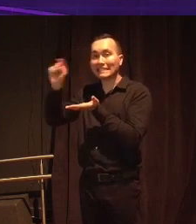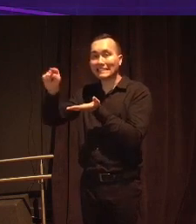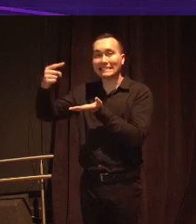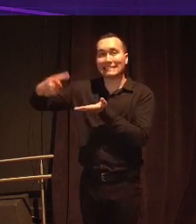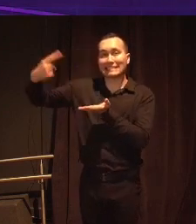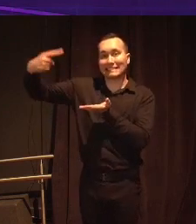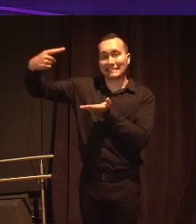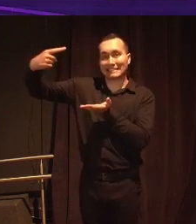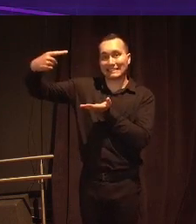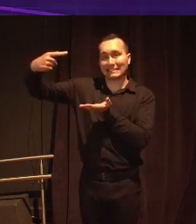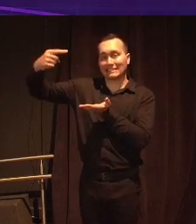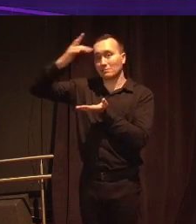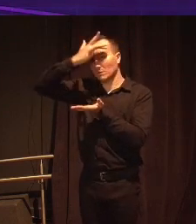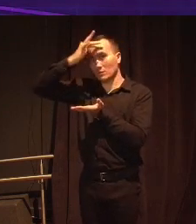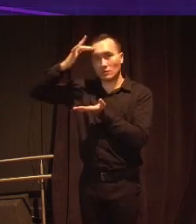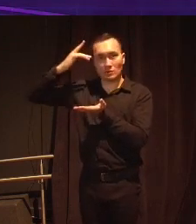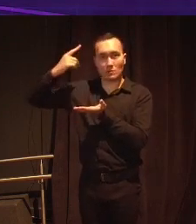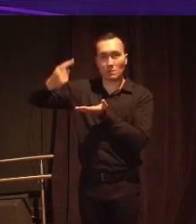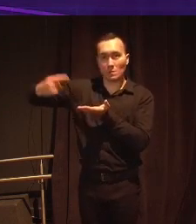centro de tudo,